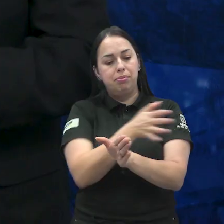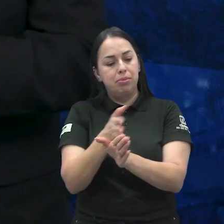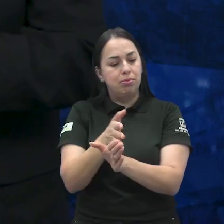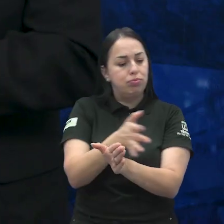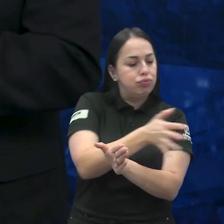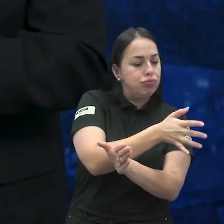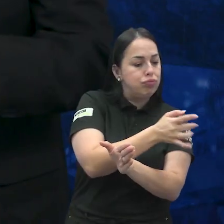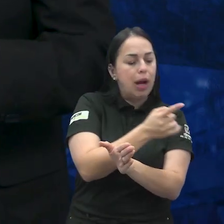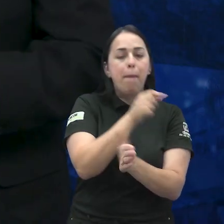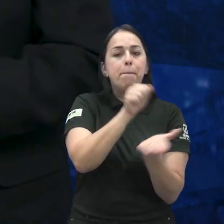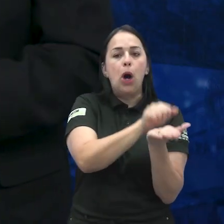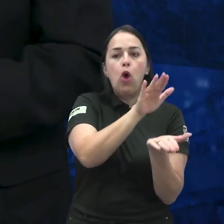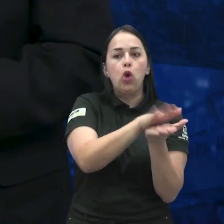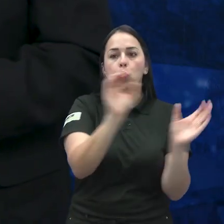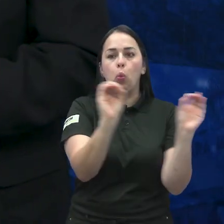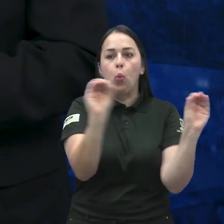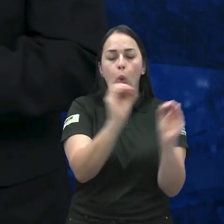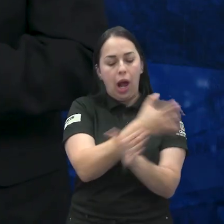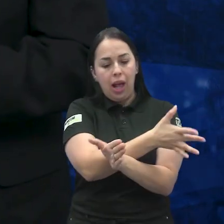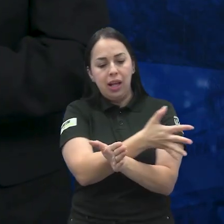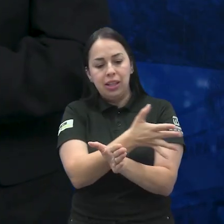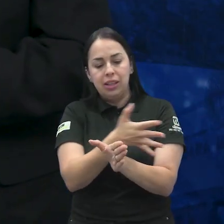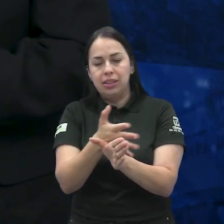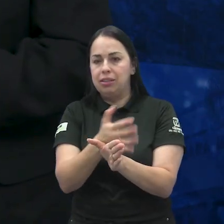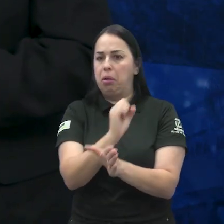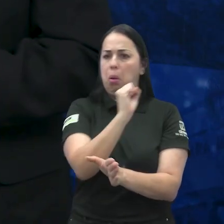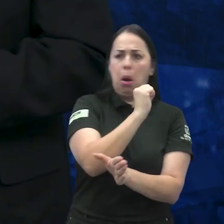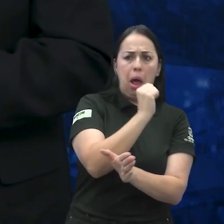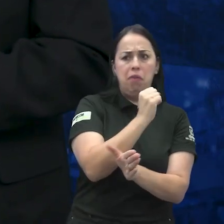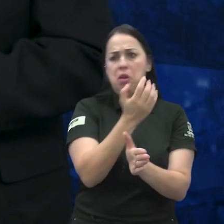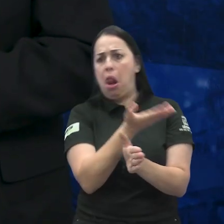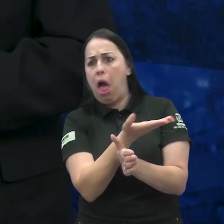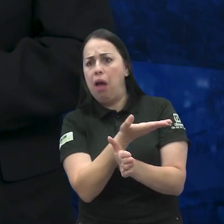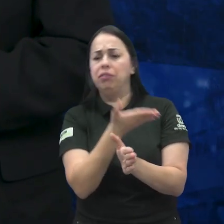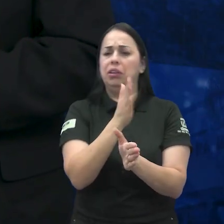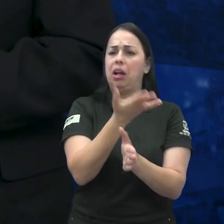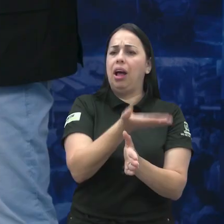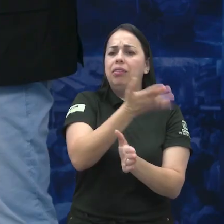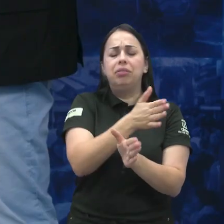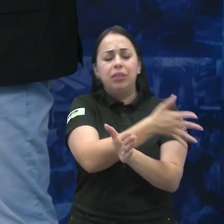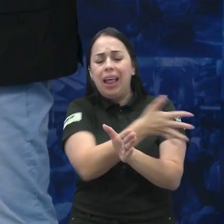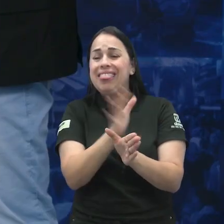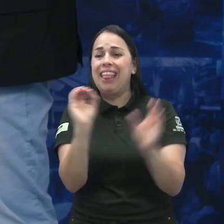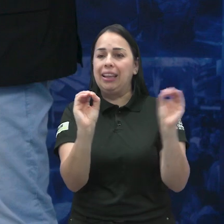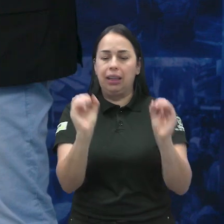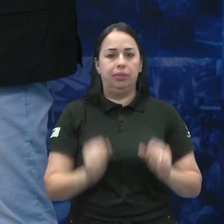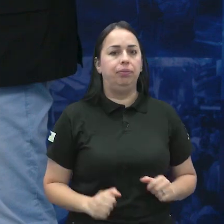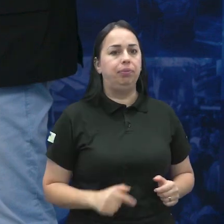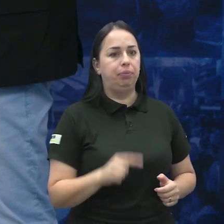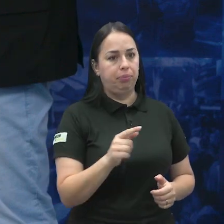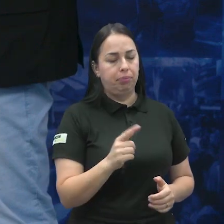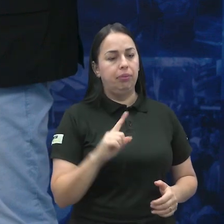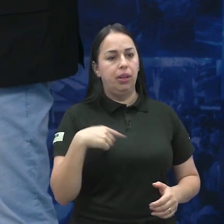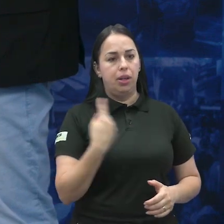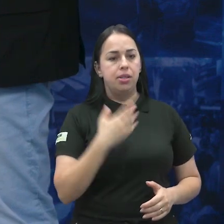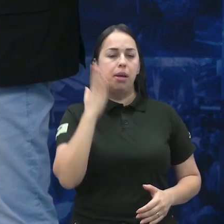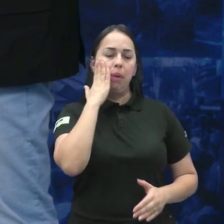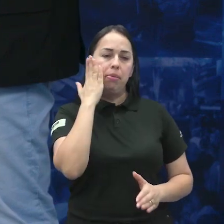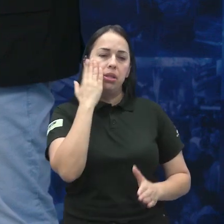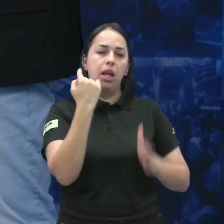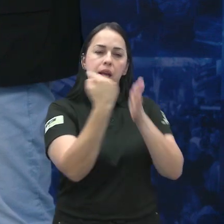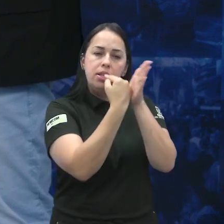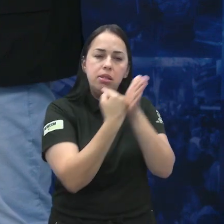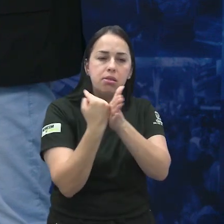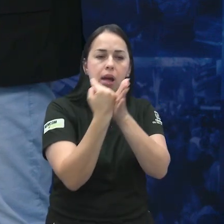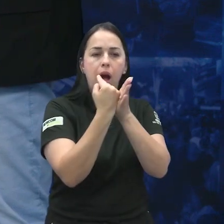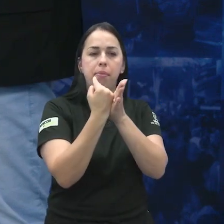meses para trás, não ter sofrido nenhum tipo de infração de trânsito, leve, média, grave ou gravíssima. E Tirelli, na prática a gente sabe que tem